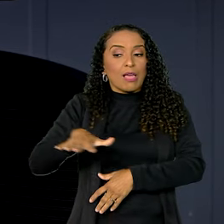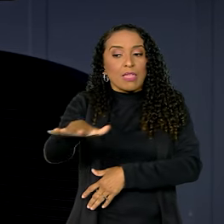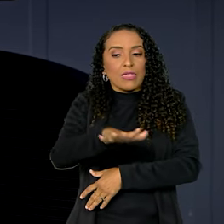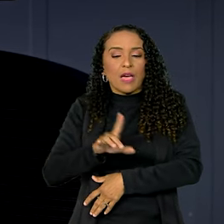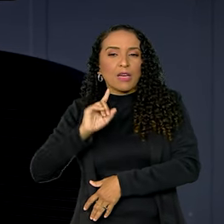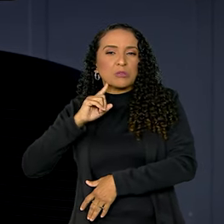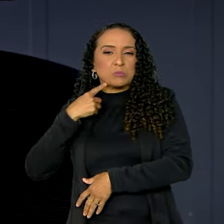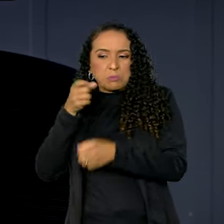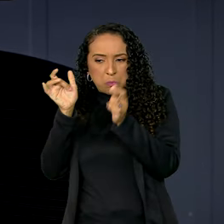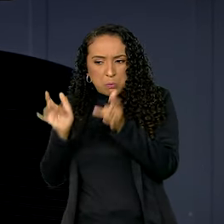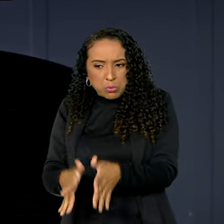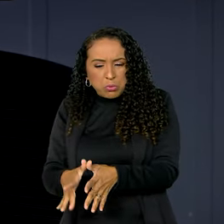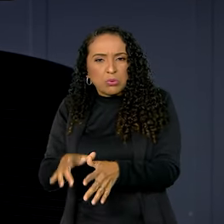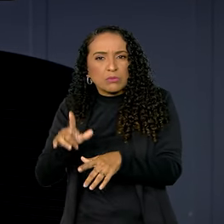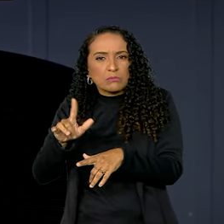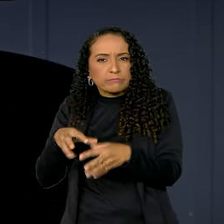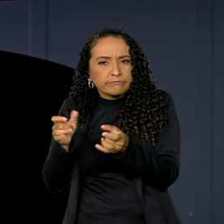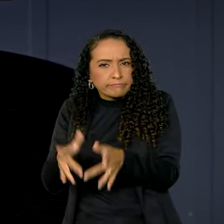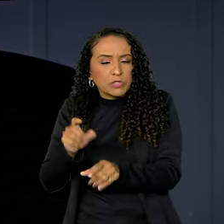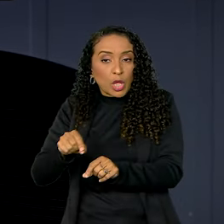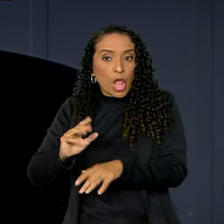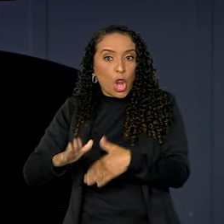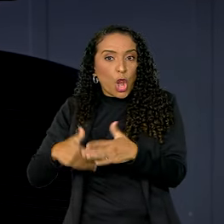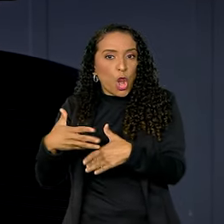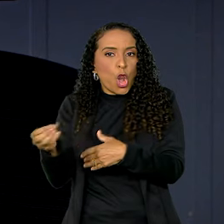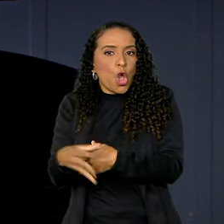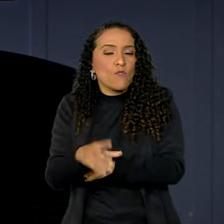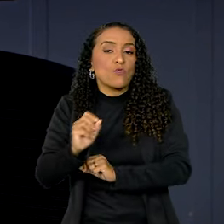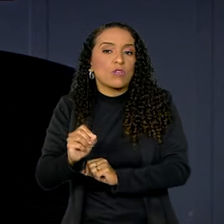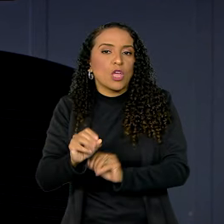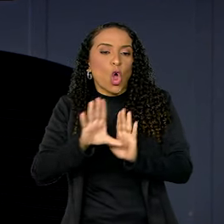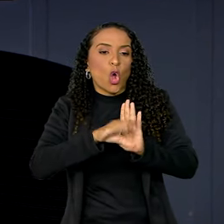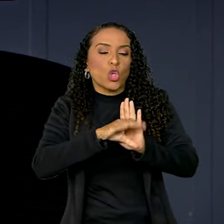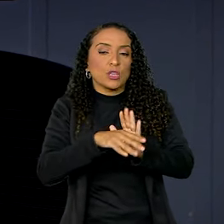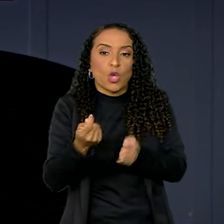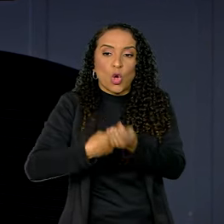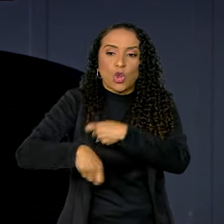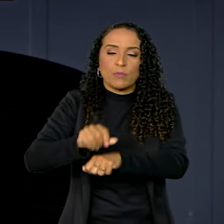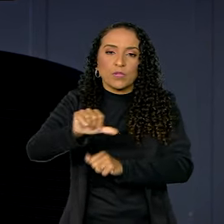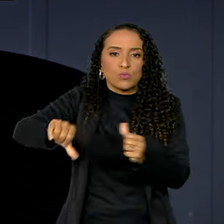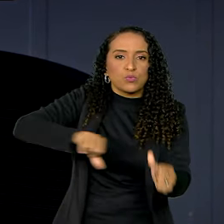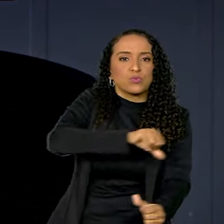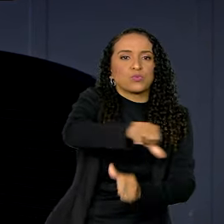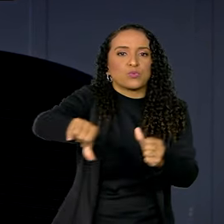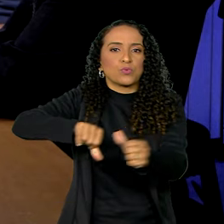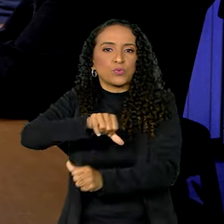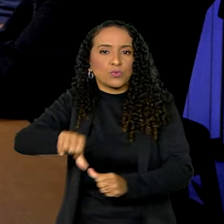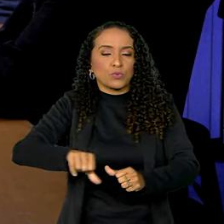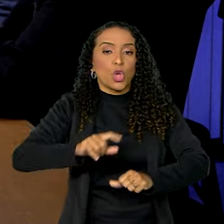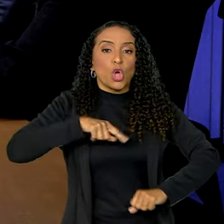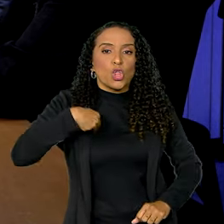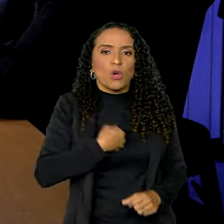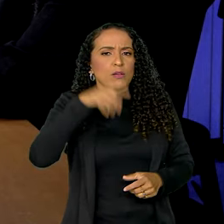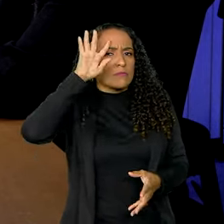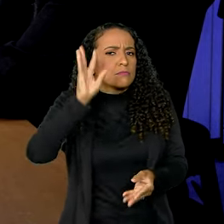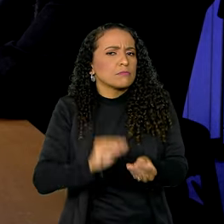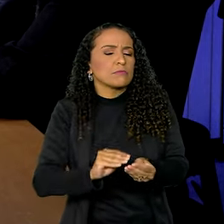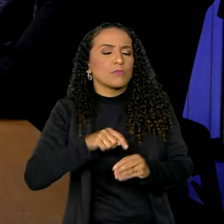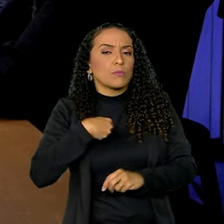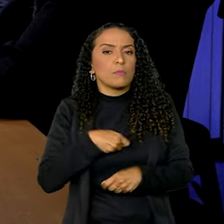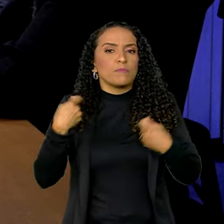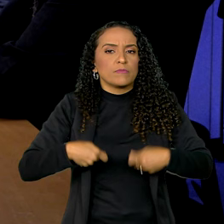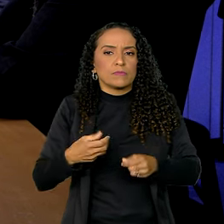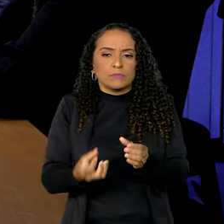resíduos nós trouxemos Talvez isso como uma inovação o conceito de Economia circular nós entendemos que nós precisávamos